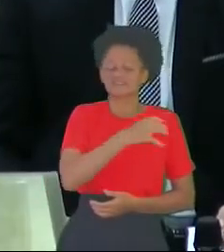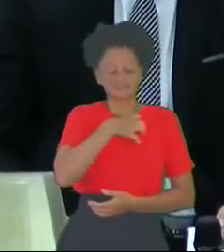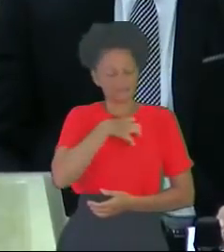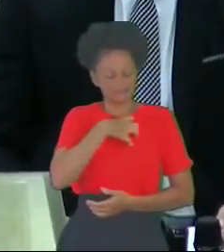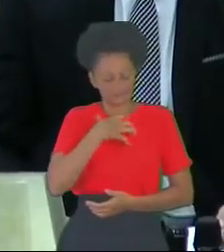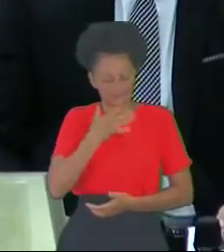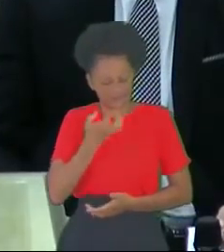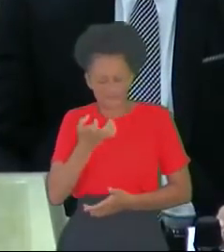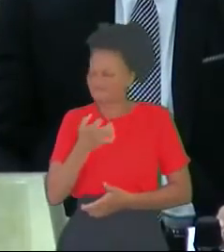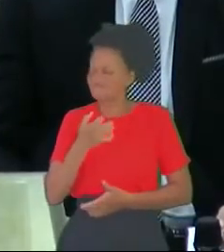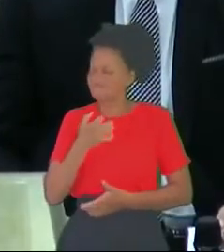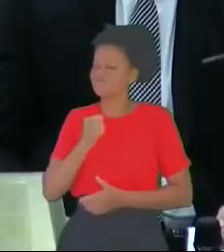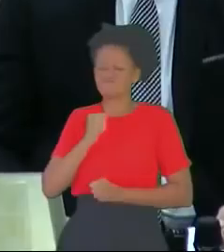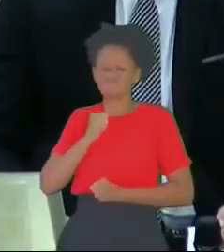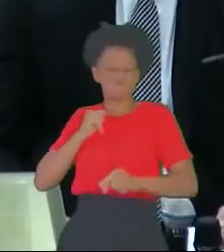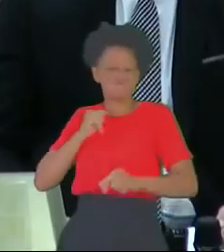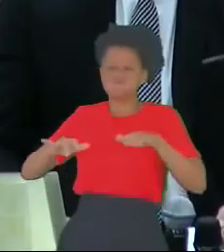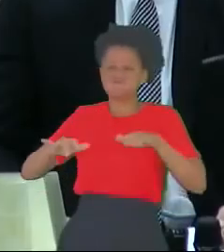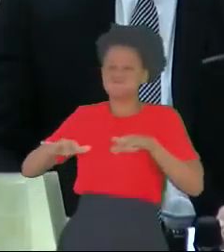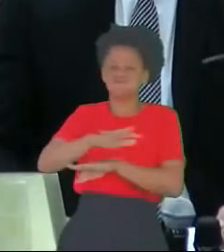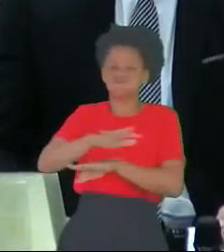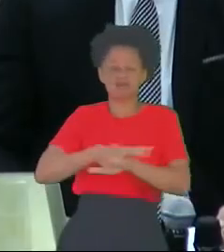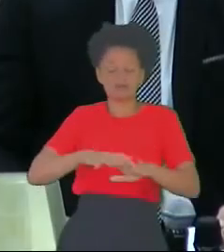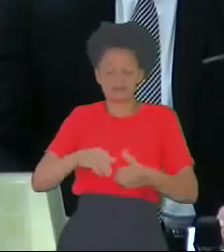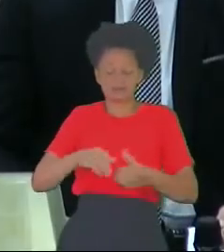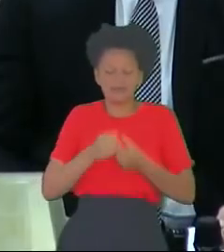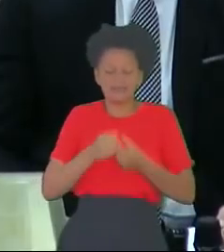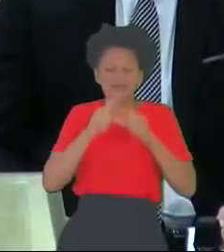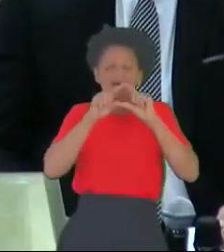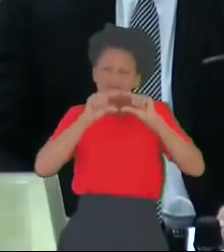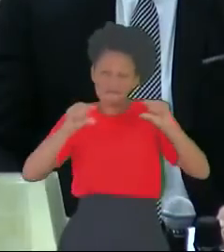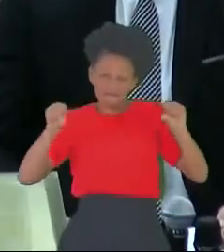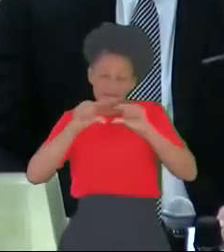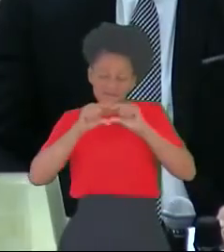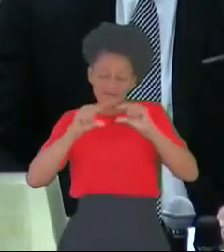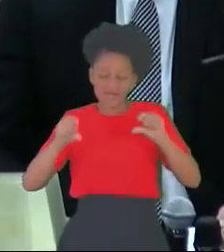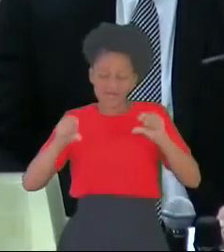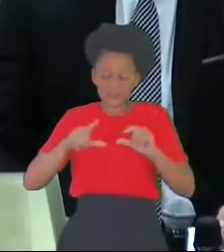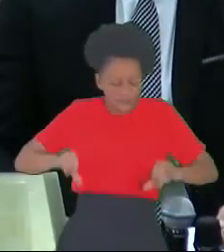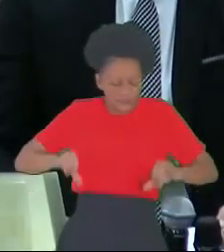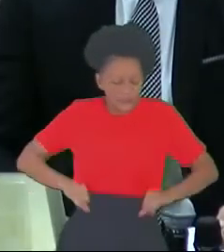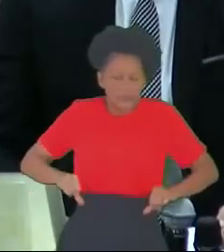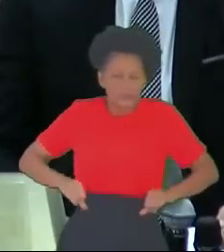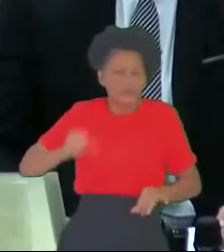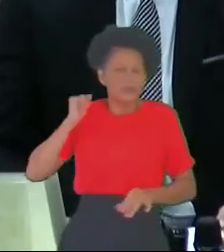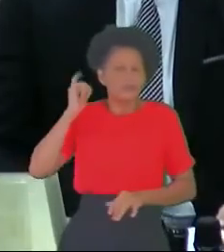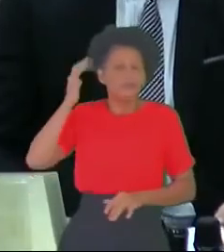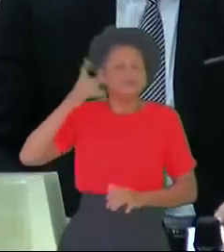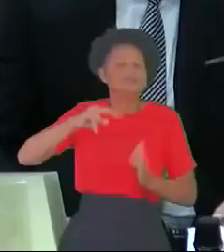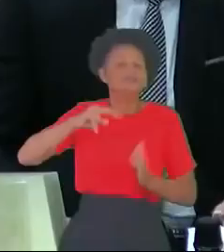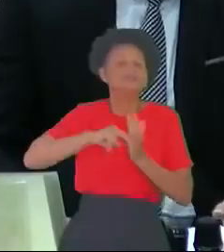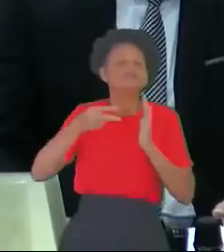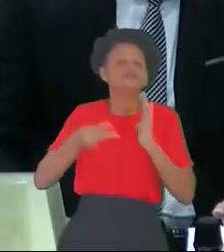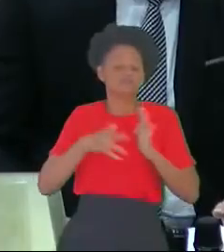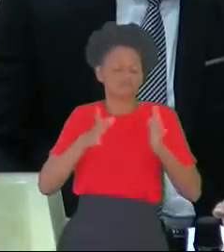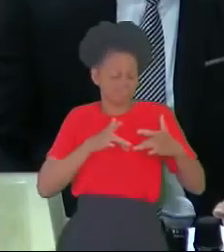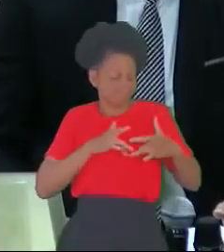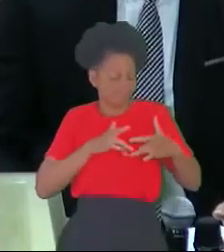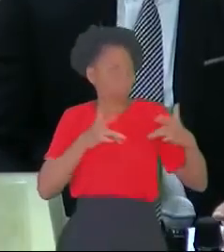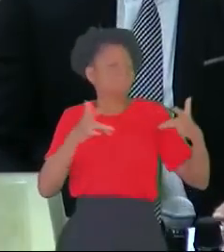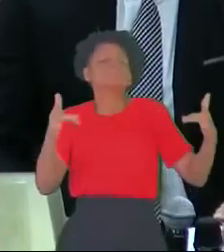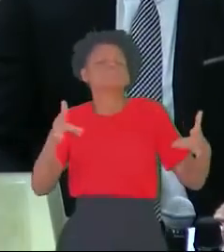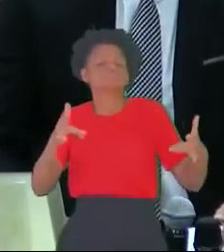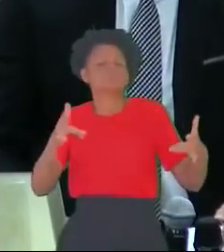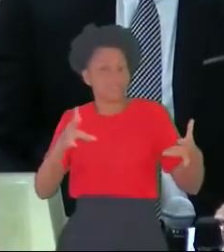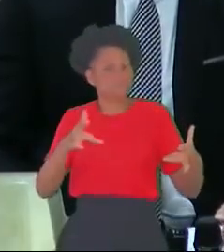operar. Essa expressão que Ele está sofrendo na madrugada fala da sua paixão e morte. Ele pagou um